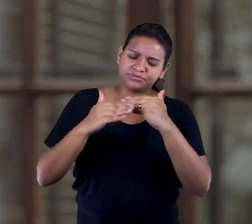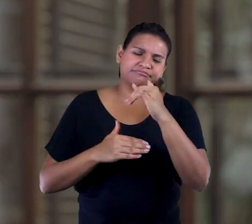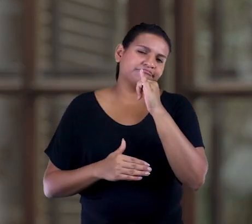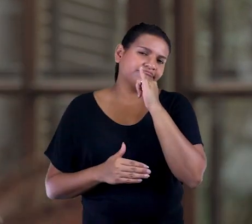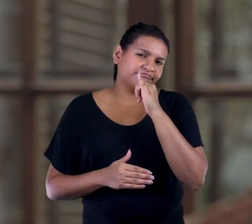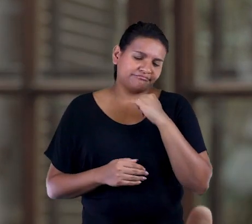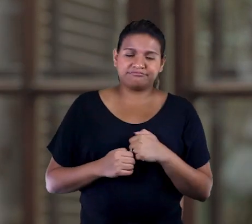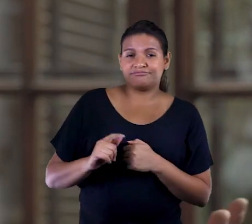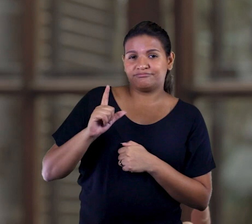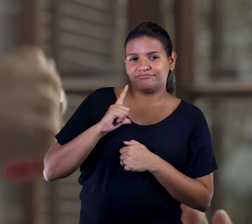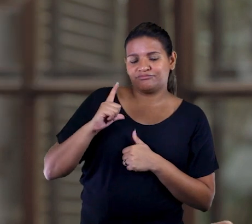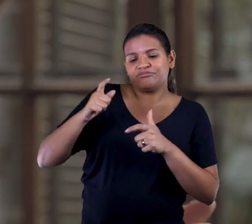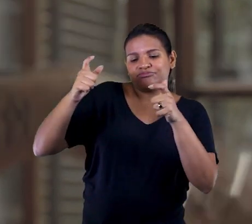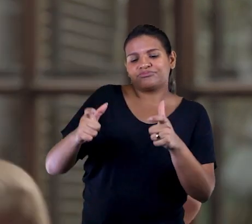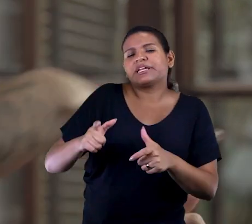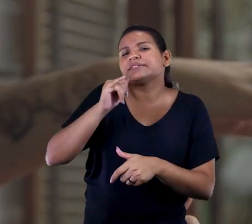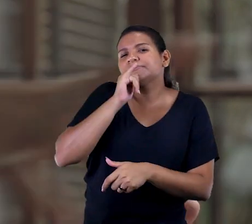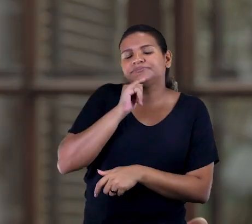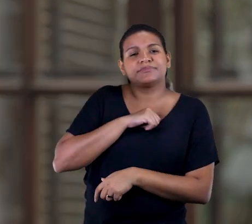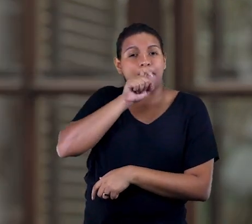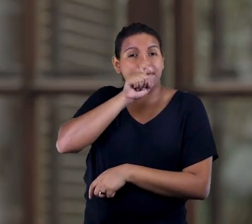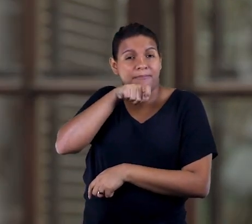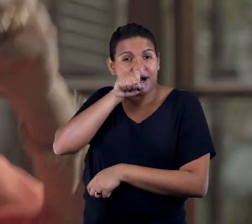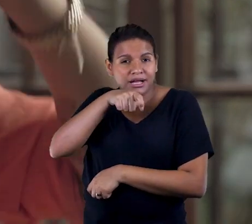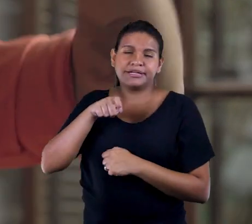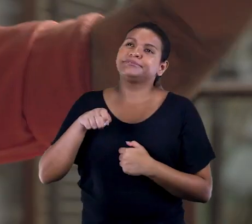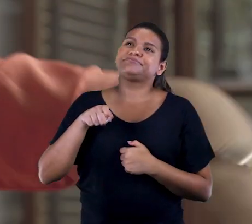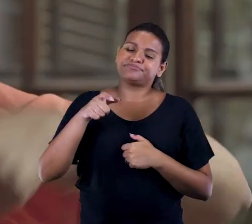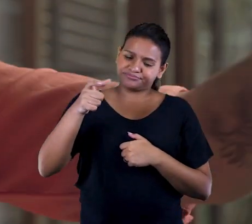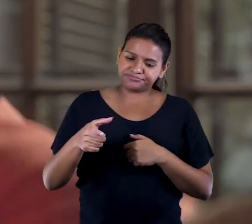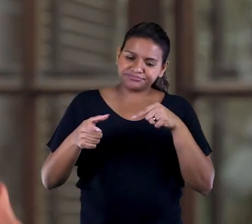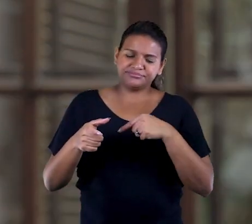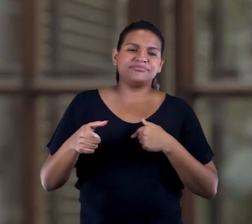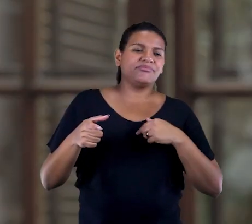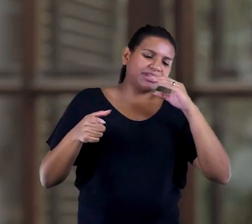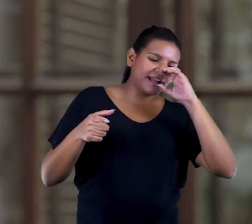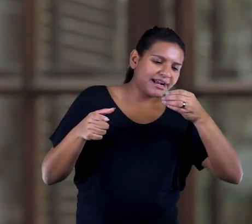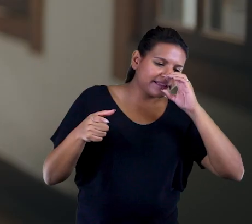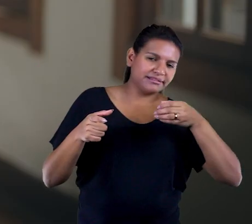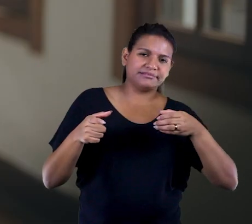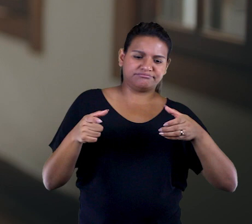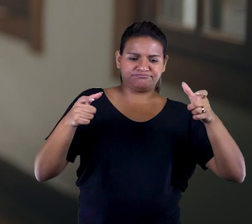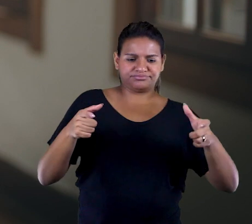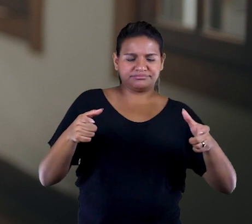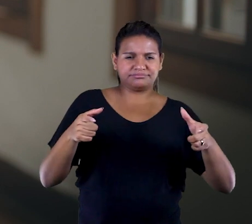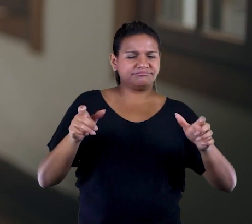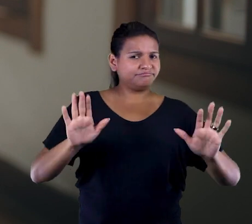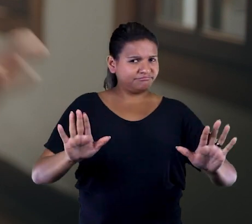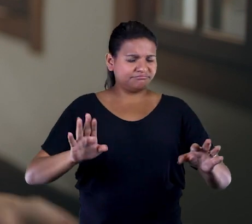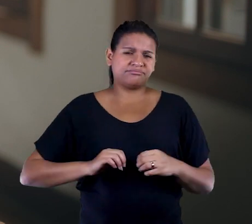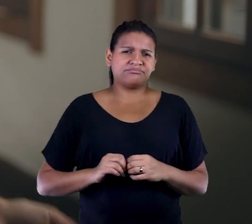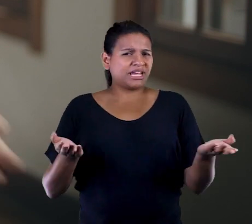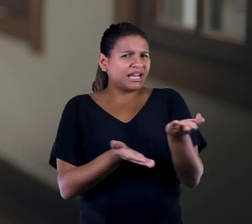lá uma área, e aí você vai ter um papagaio que habita essa área, e você vai ter uma anta que habita essa área. Mas no caso